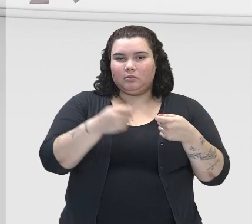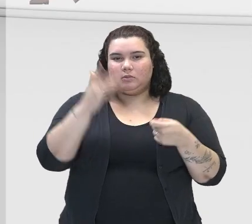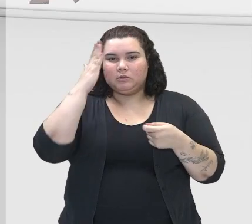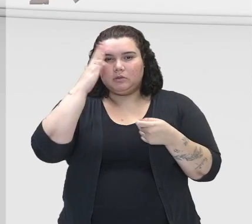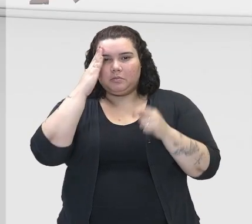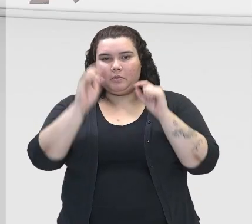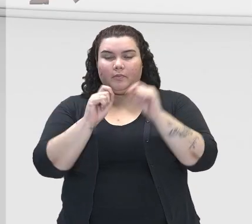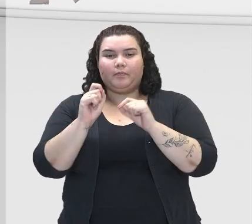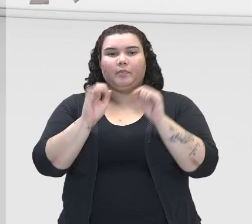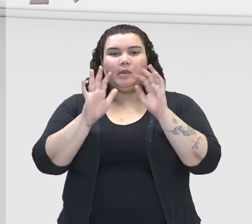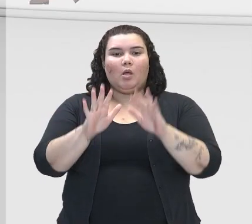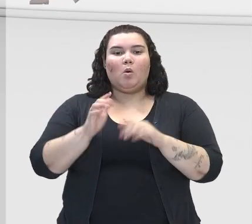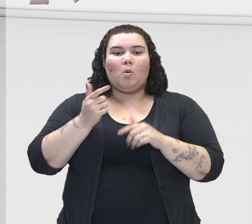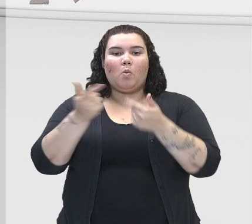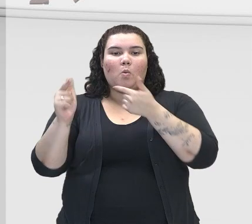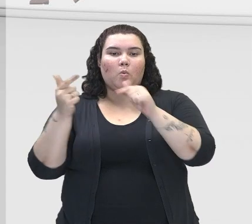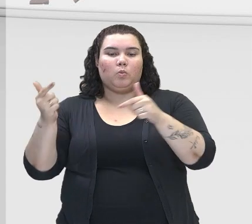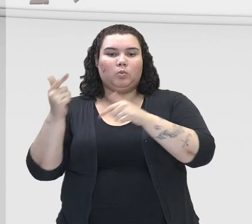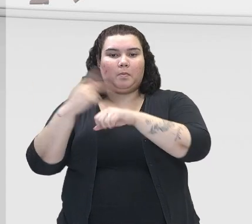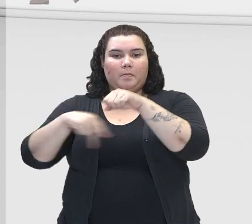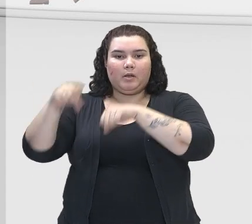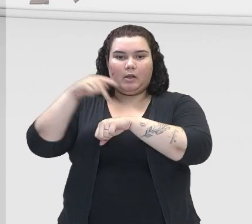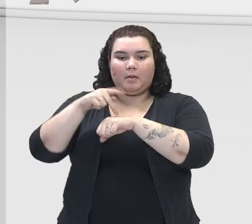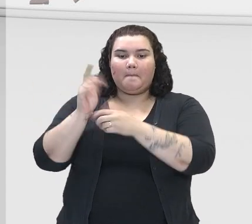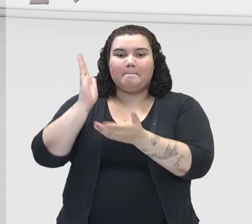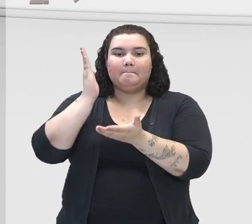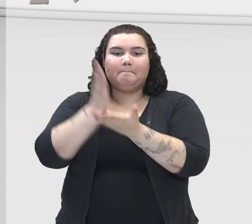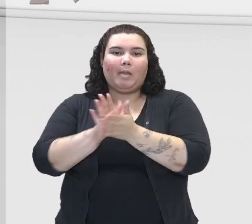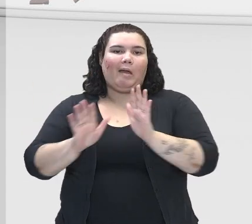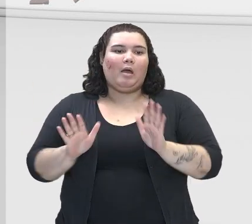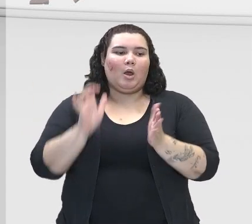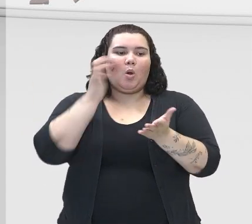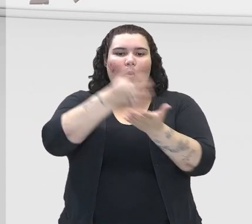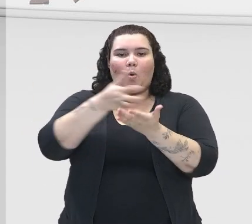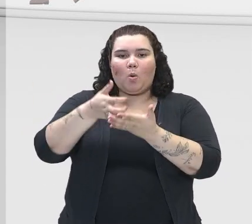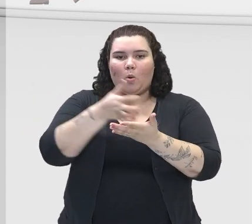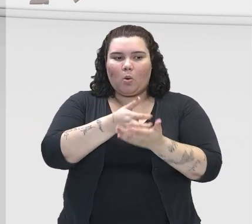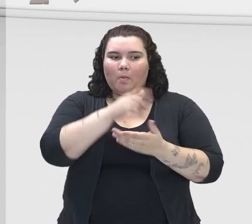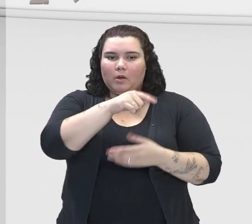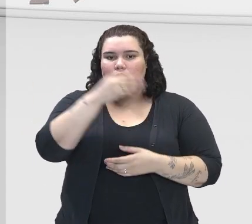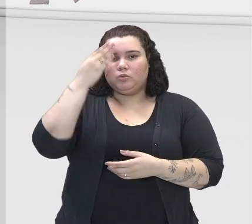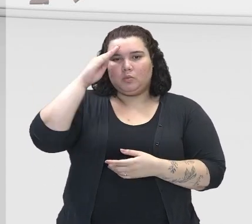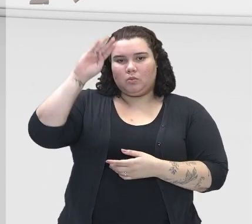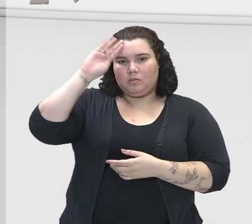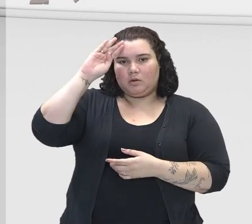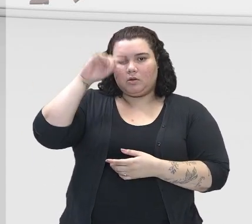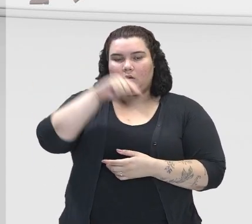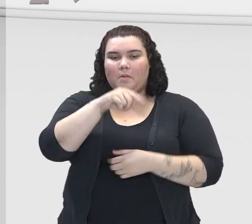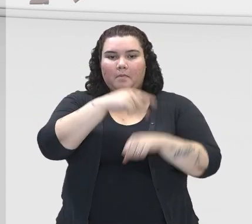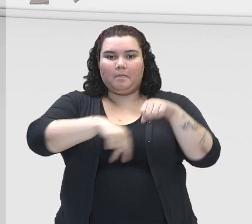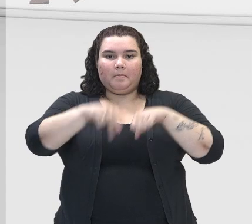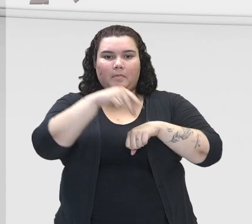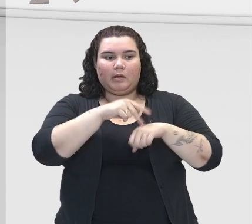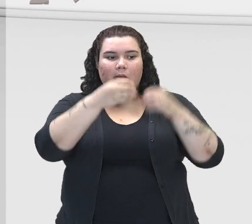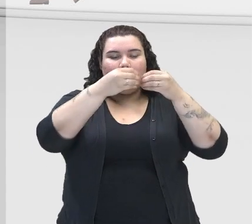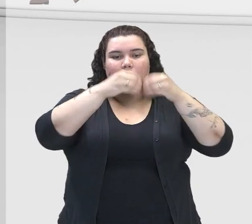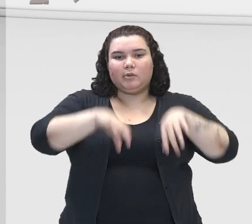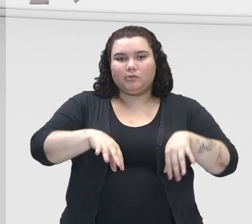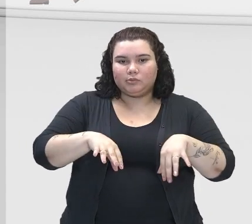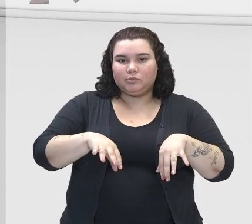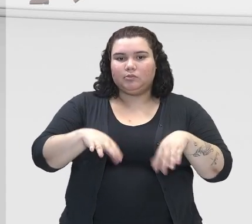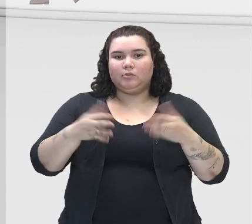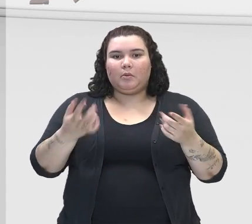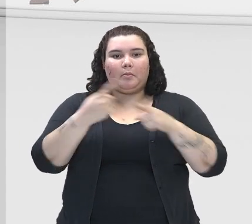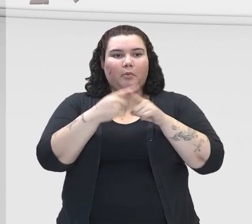quando os outros países eles param de comprar daquele país, no caso Cuba, e o país acaba se prejudicando por conta disso,